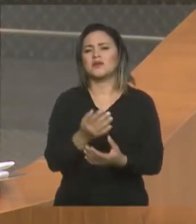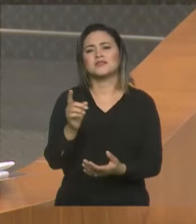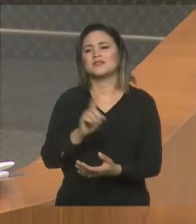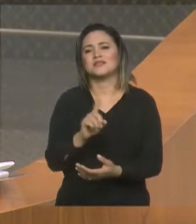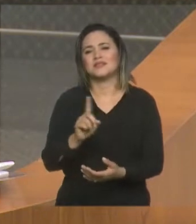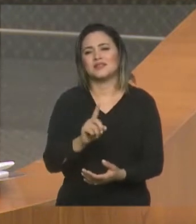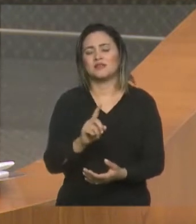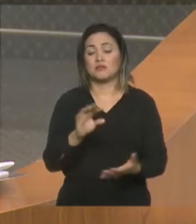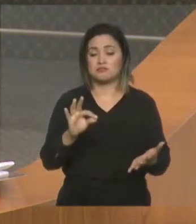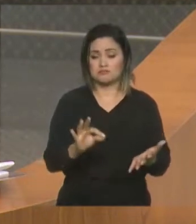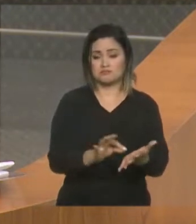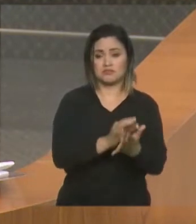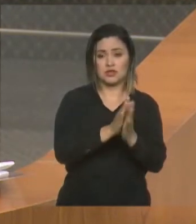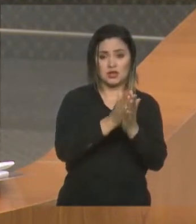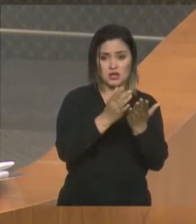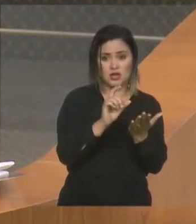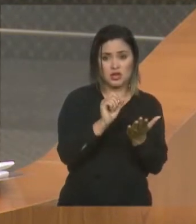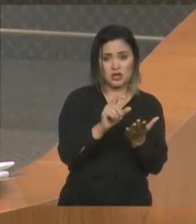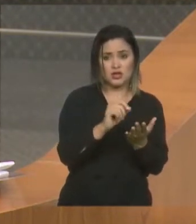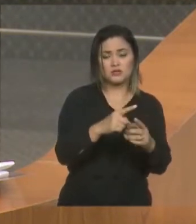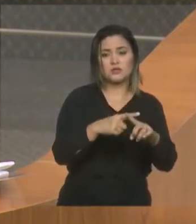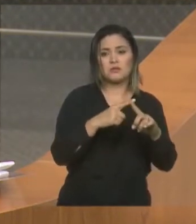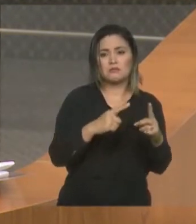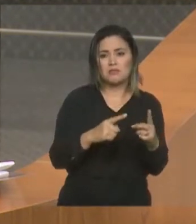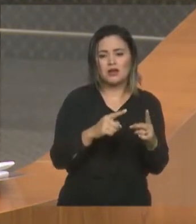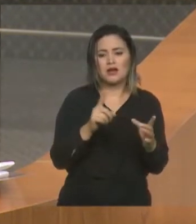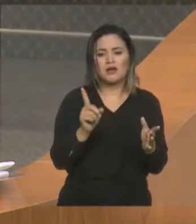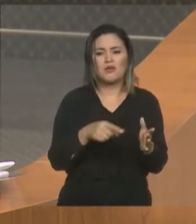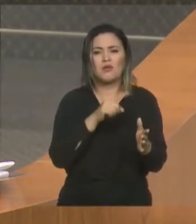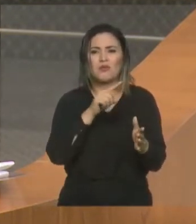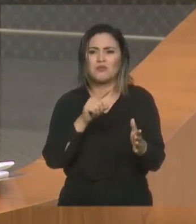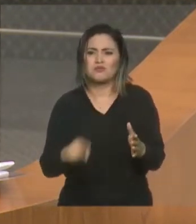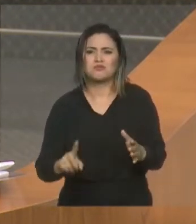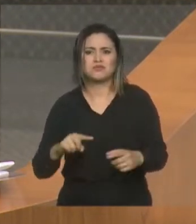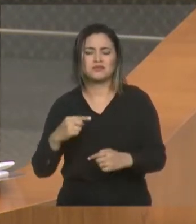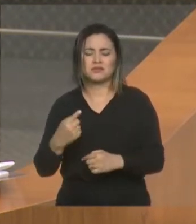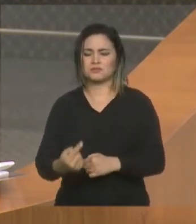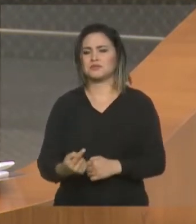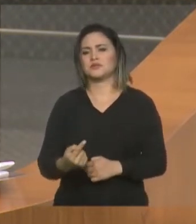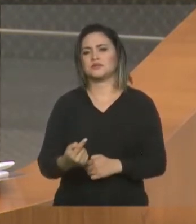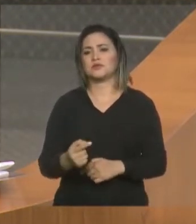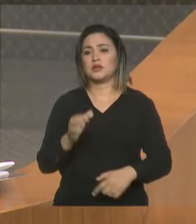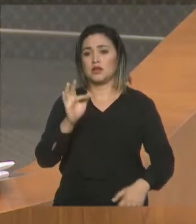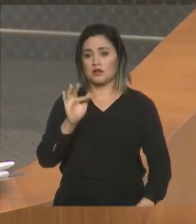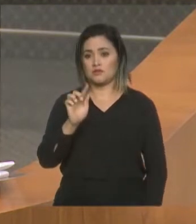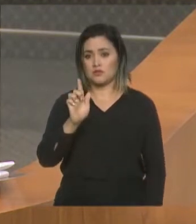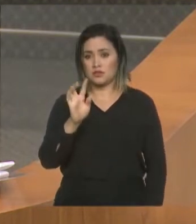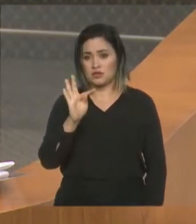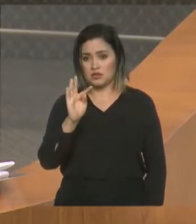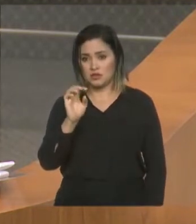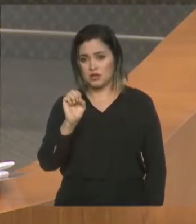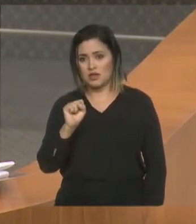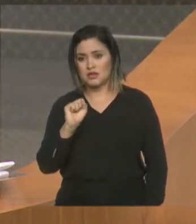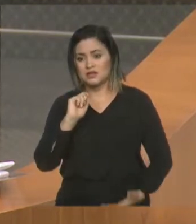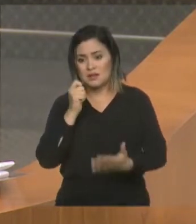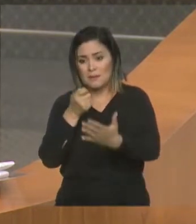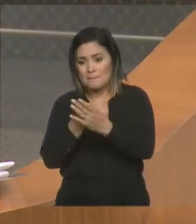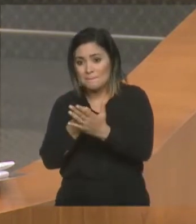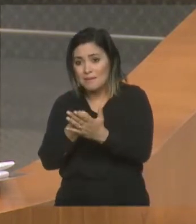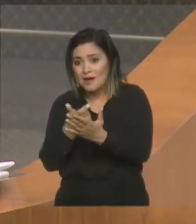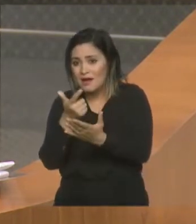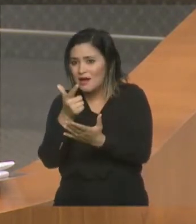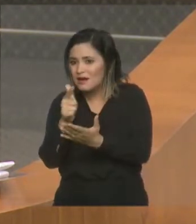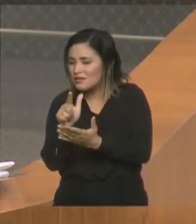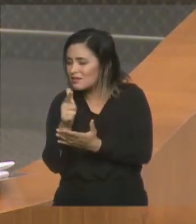mas ela não tem validade contratual. E o FGTS, que deveria ser recolhido, não é recolhido há 2 anos. O INSS, que deveria